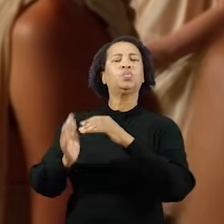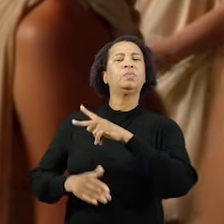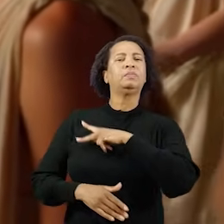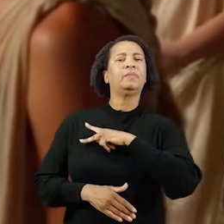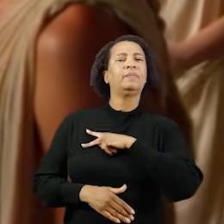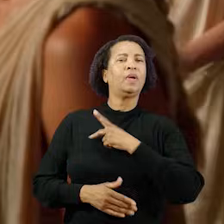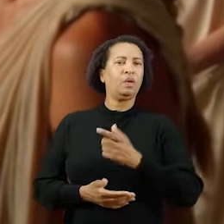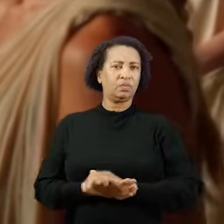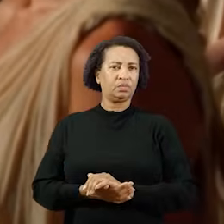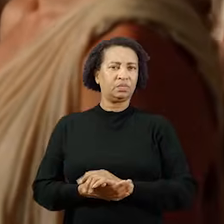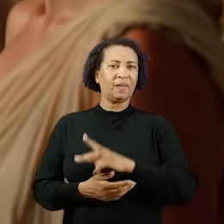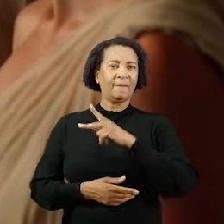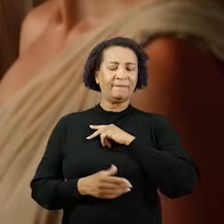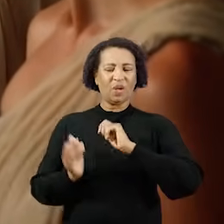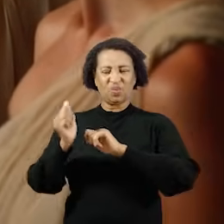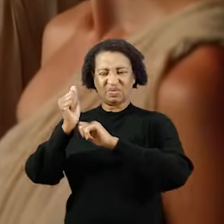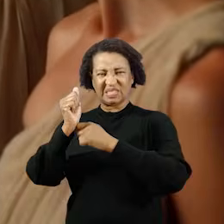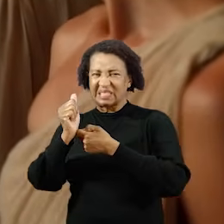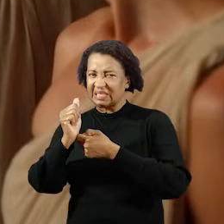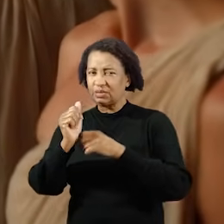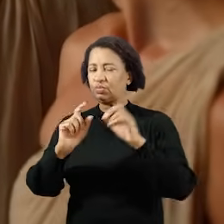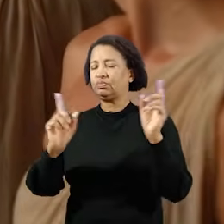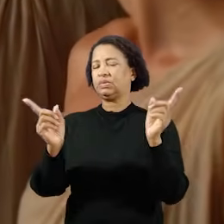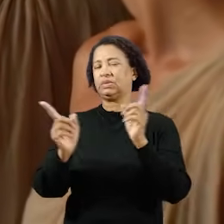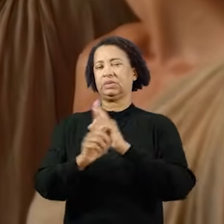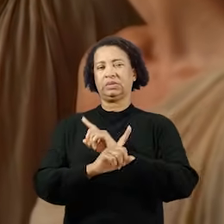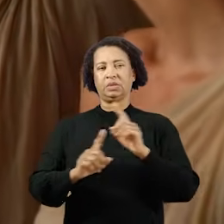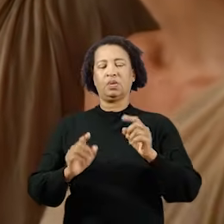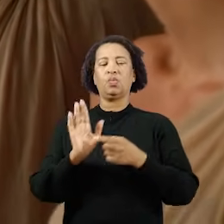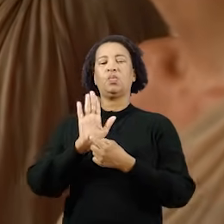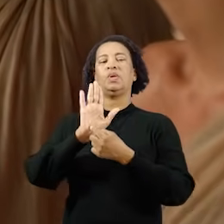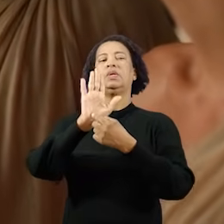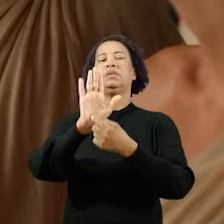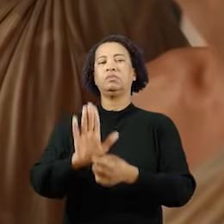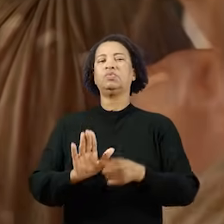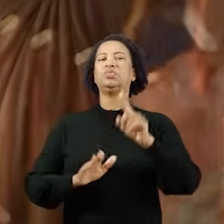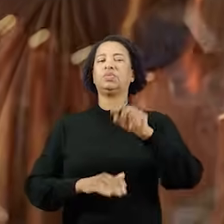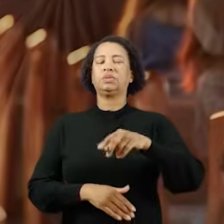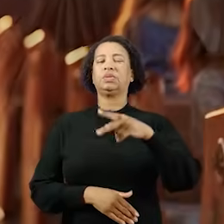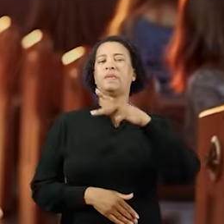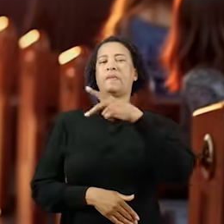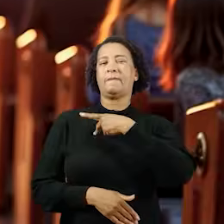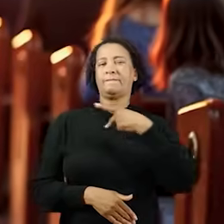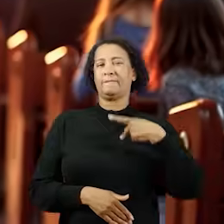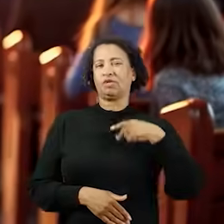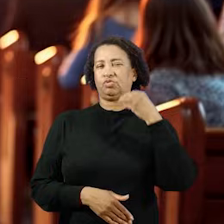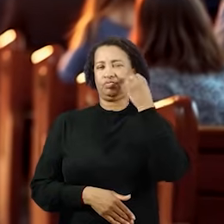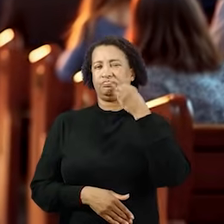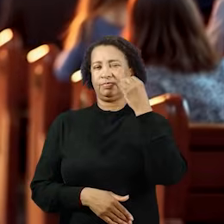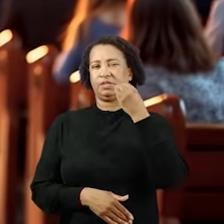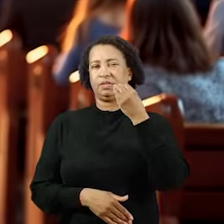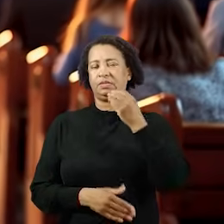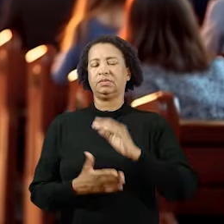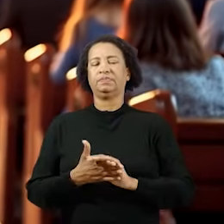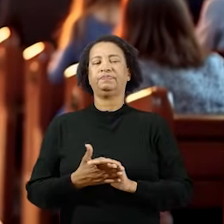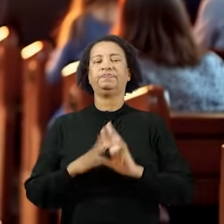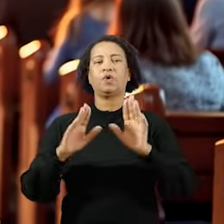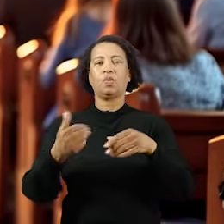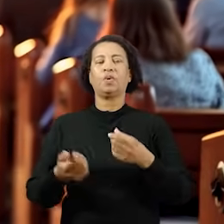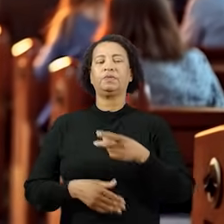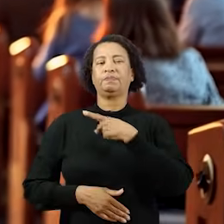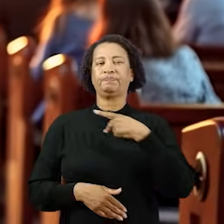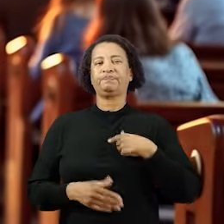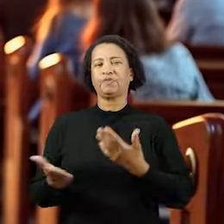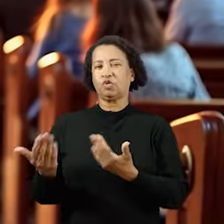ele? Paulo não fez segredos quanto a isso. Ele mostrou ser um pastor bem experiente. Quando